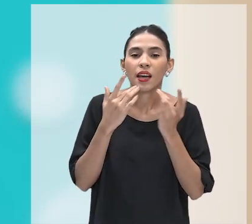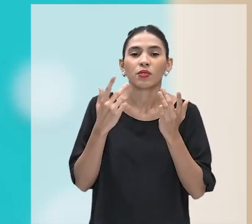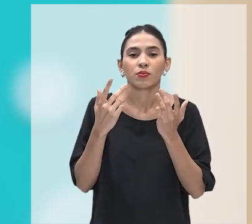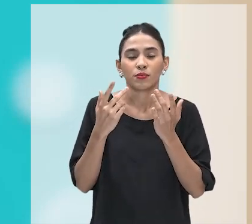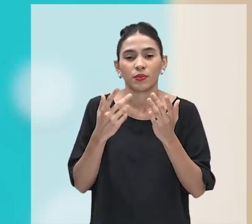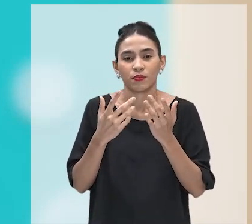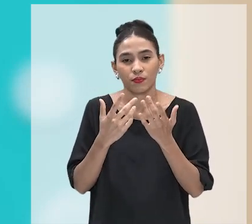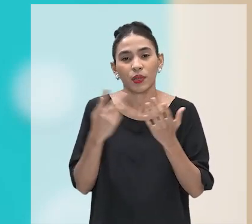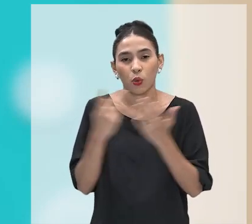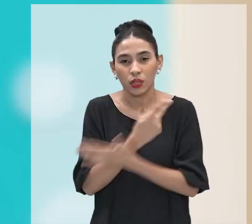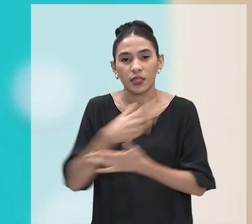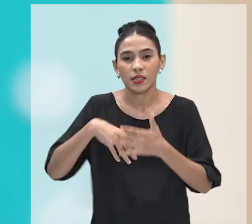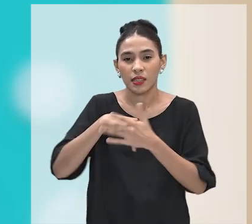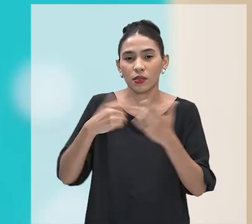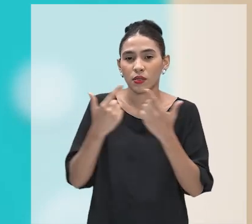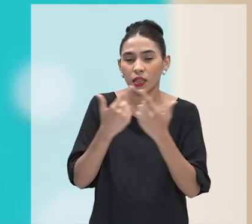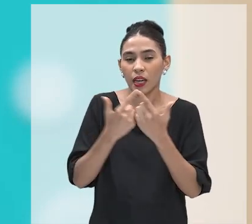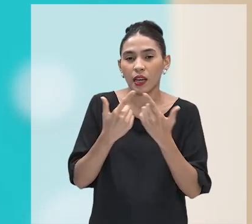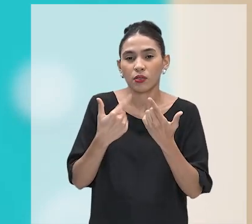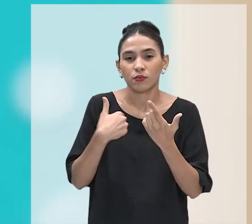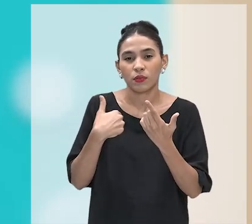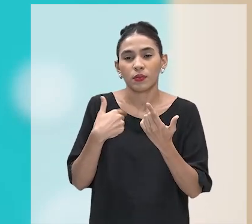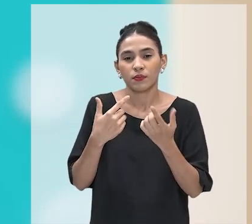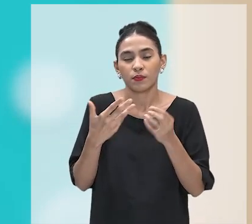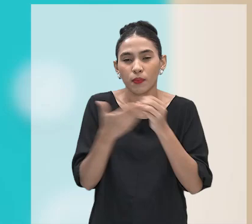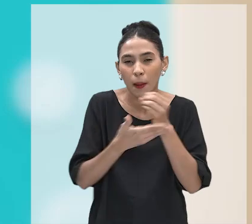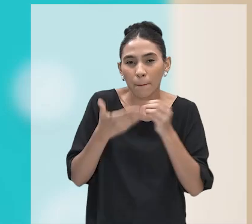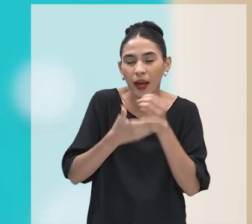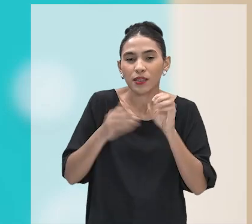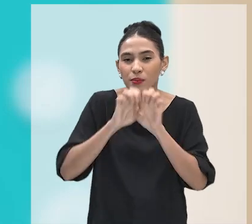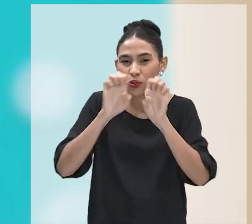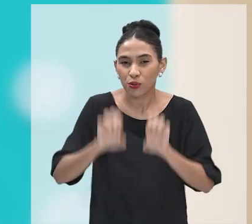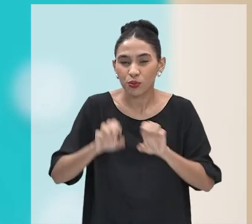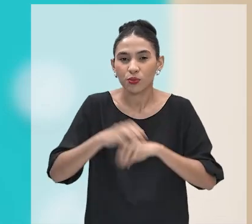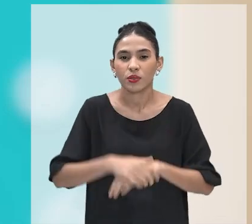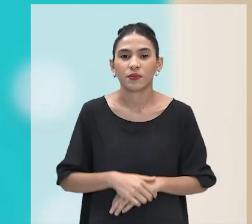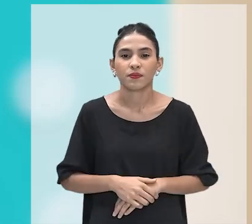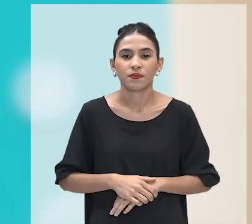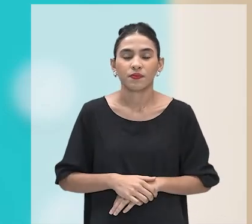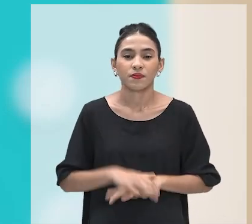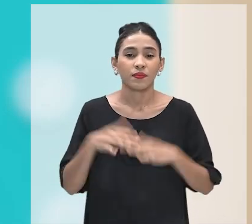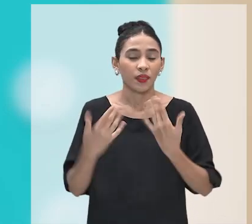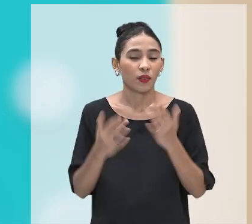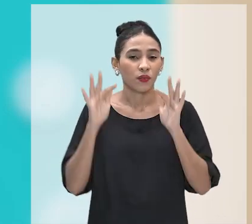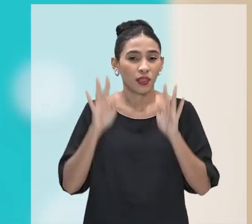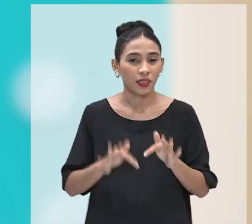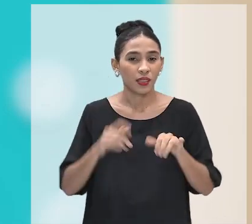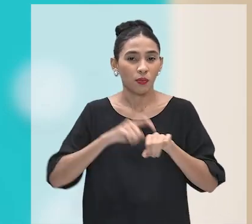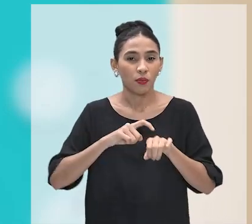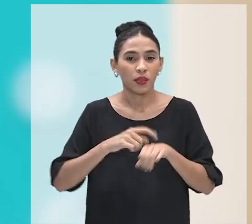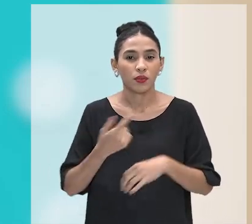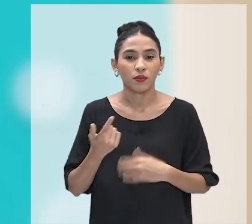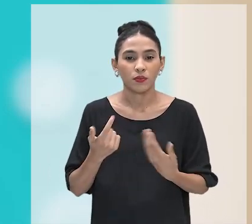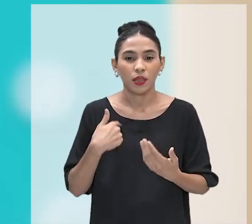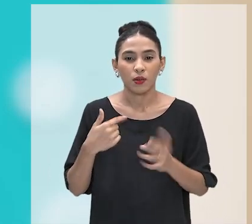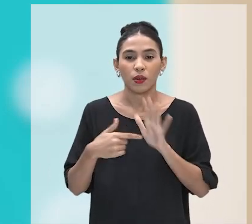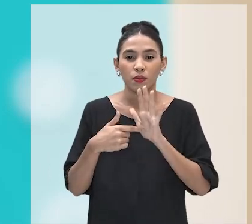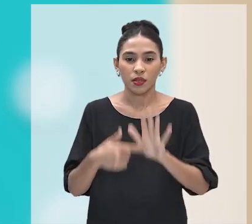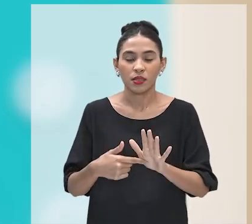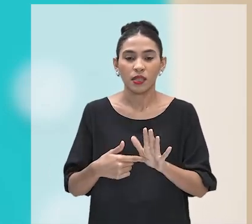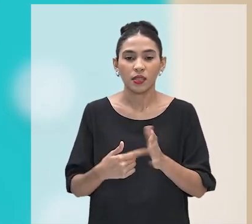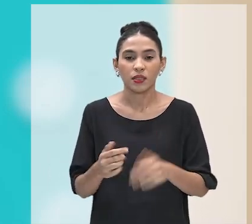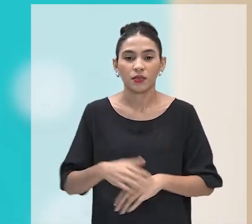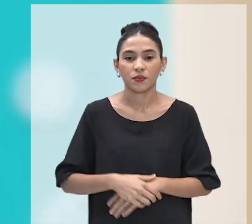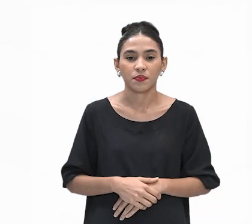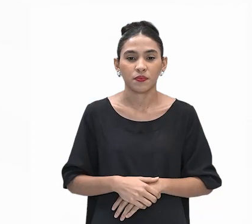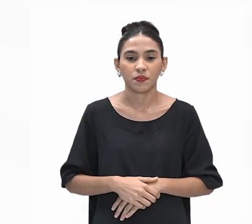teatros, né? Pegar como base uma representatividade. Então, para finalizar esse momento, eu trago uma citação aqui,